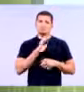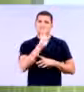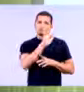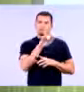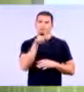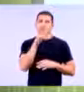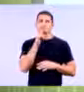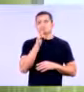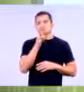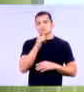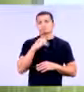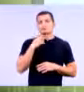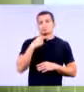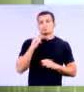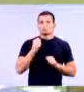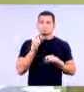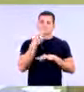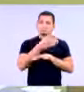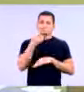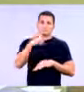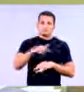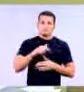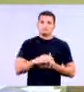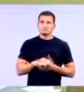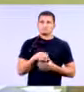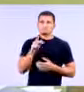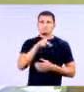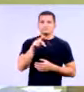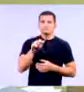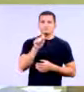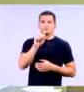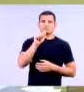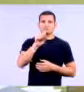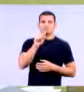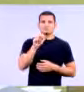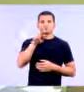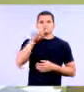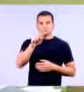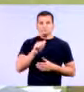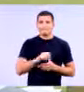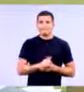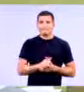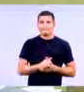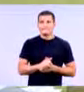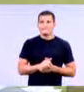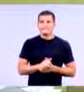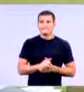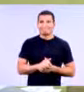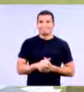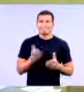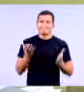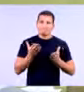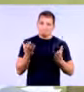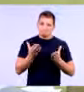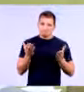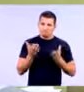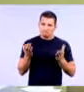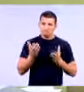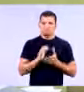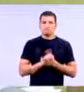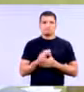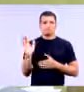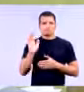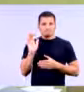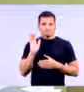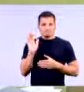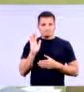acessar novamente. Professora Sara? Foi, nesse momento de despedida, pelo menos de hoje, mas